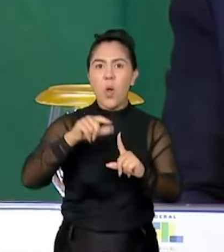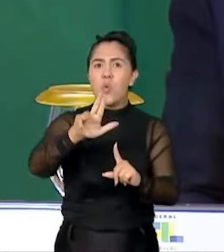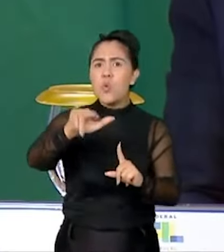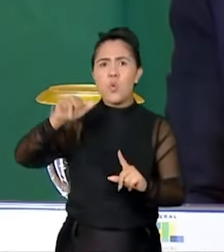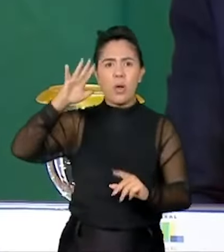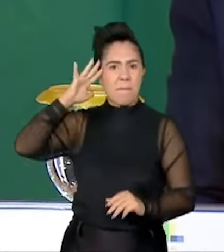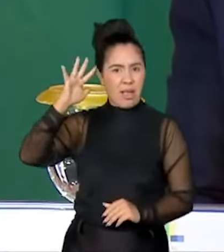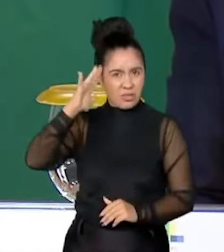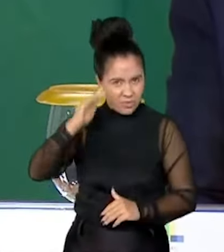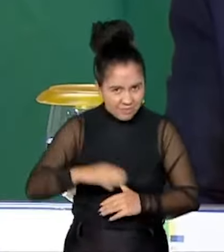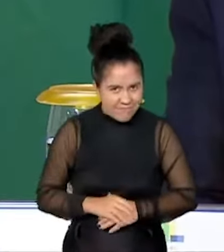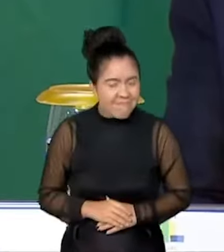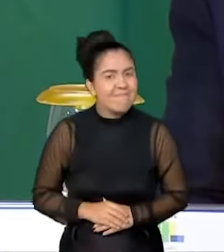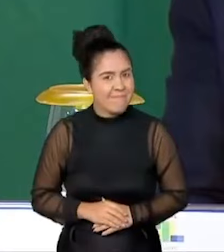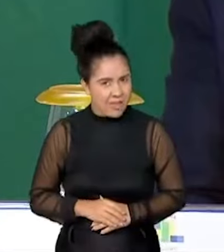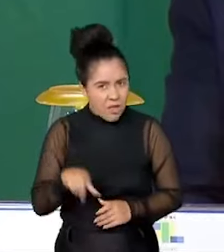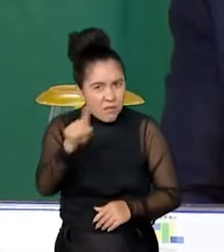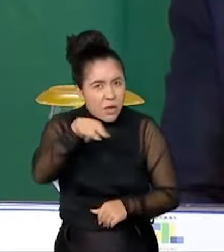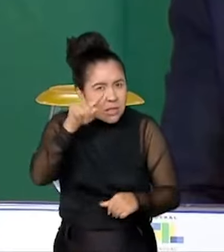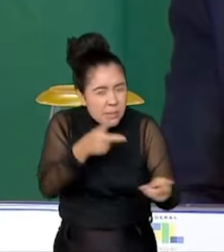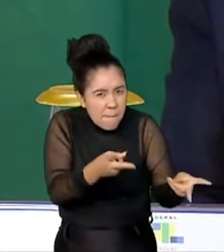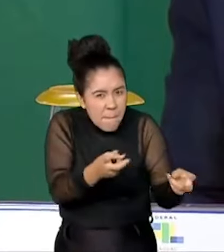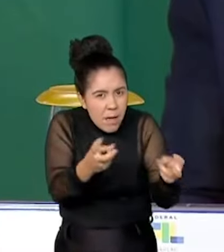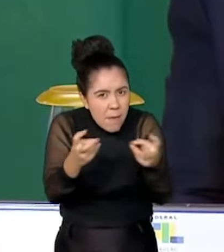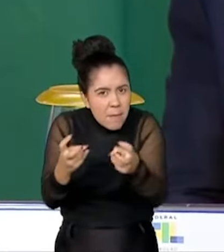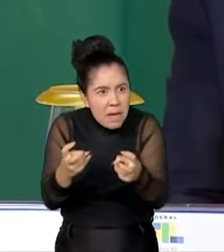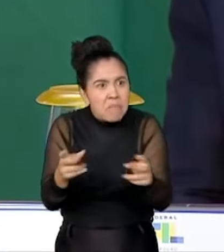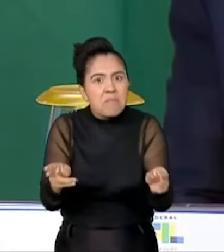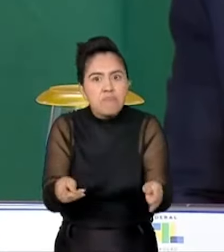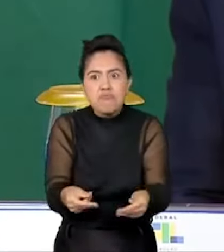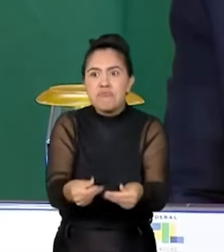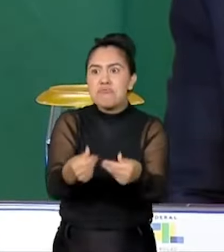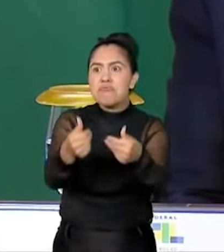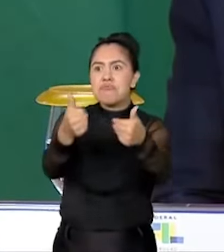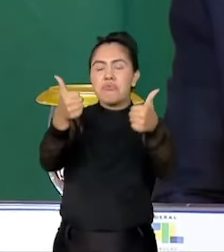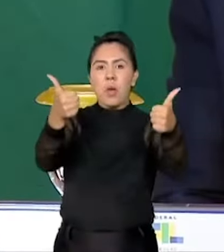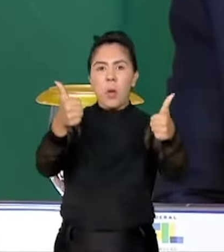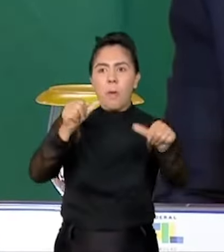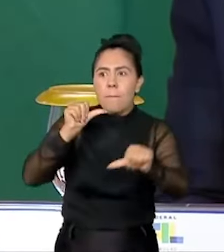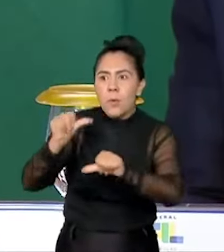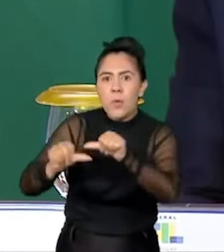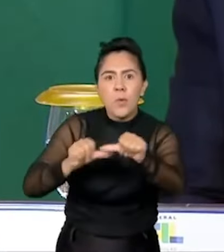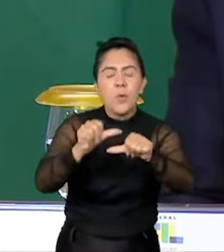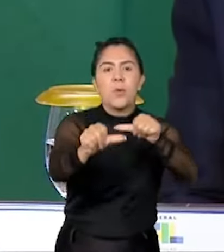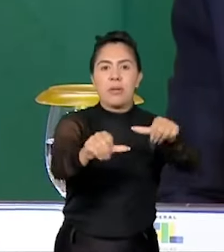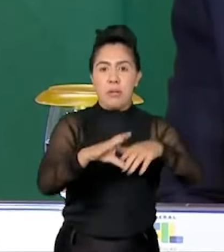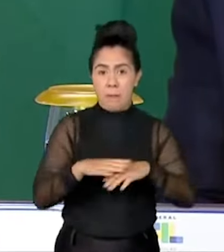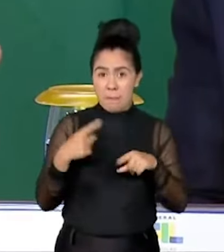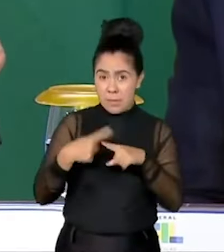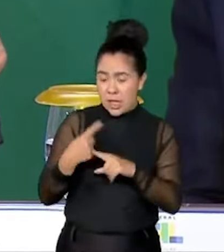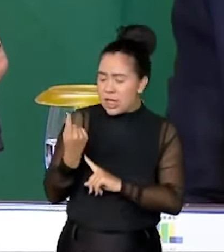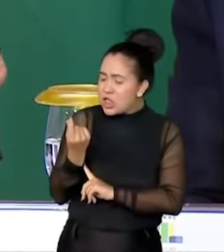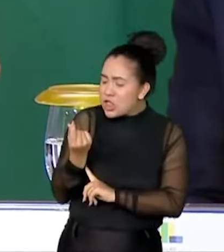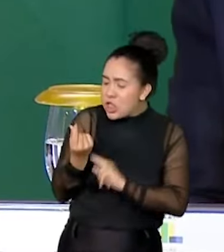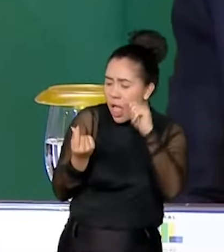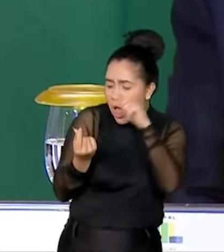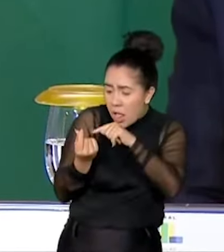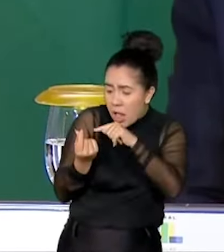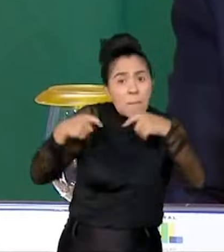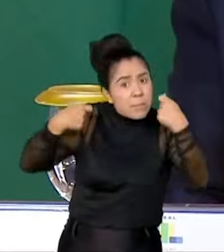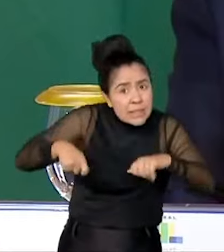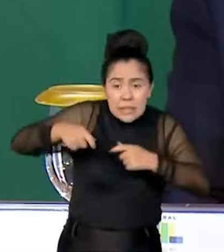Vocês percebem que as coisas estão mudando. Porque há uma coisa muito engraçada, o dinheiro nesse país tem que